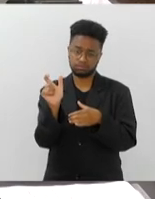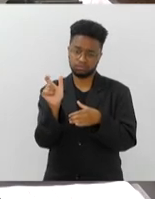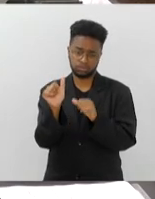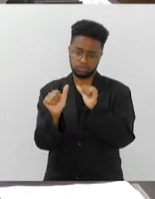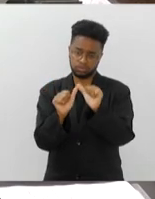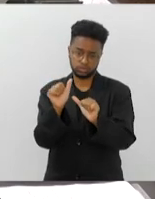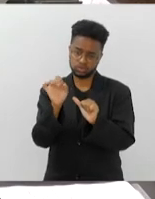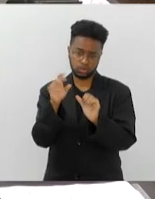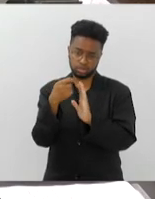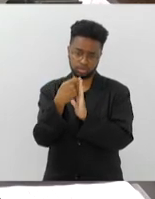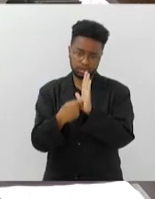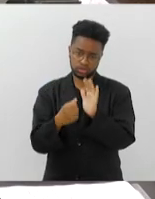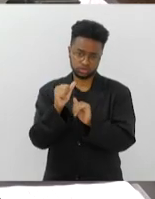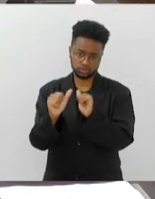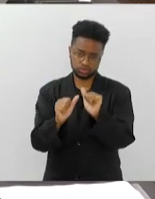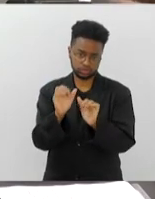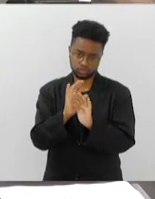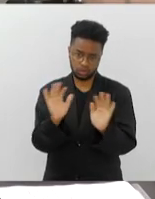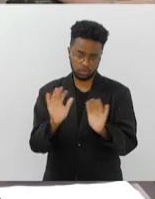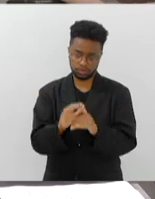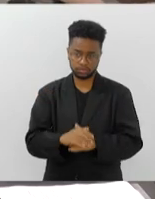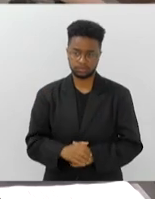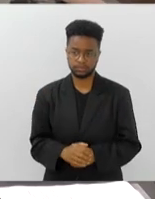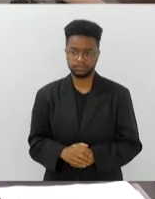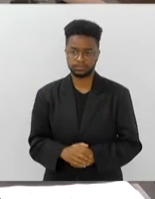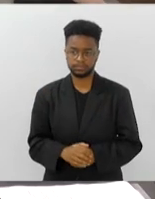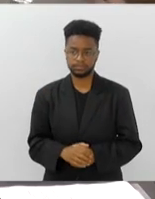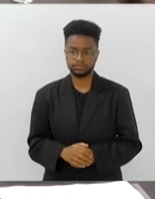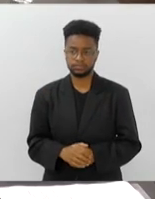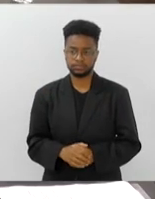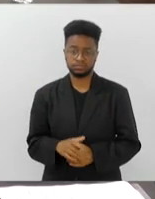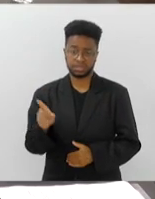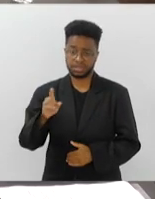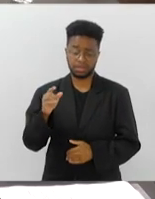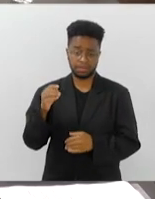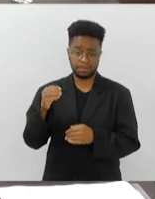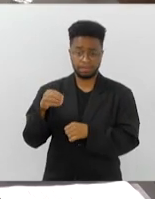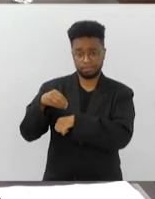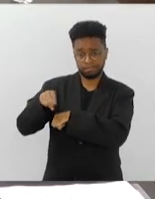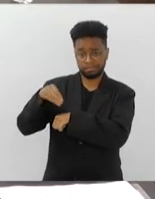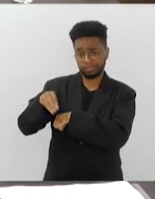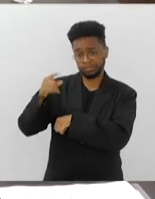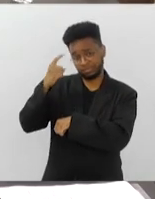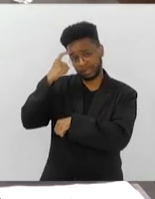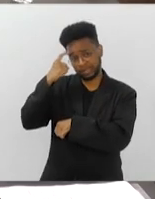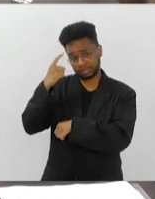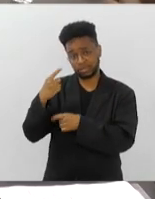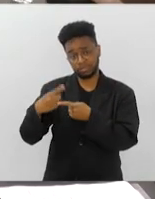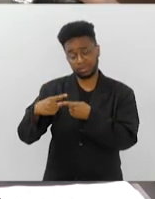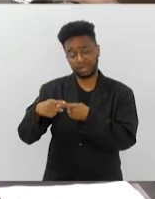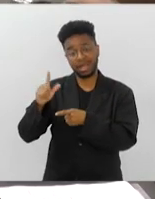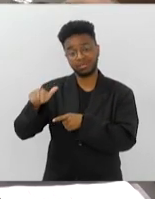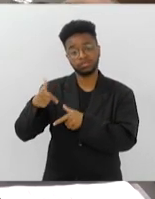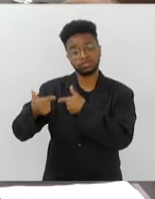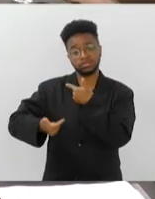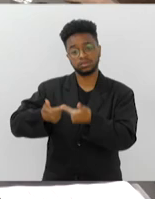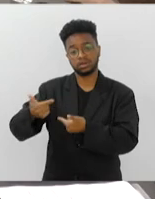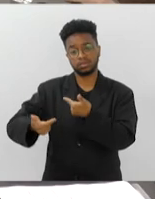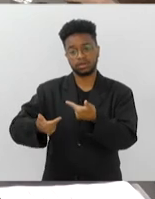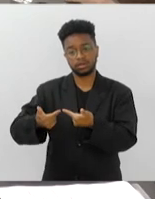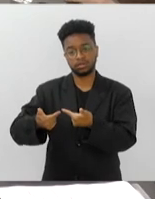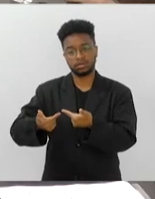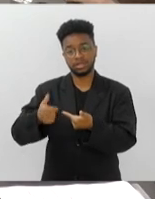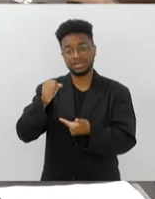só redacional para a deputada Élica pensar. Porque verdade, você está fazendo o serviço. O